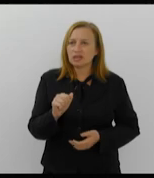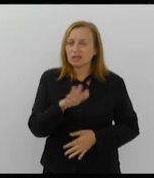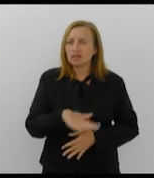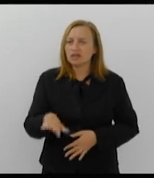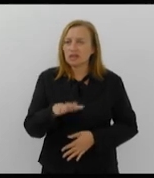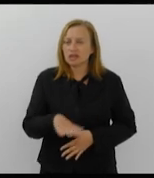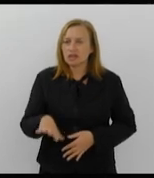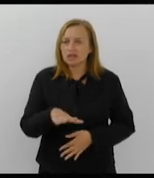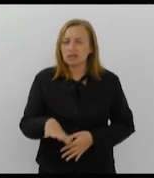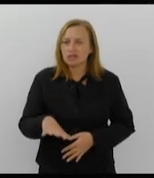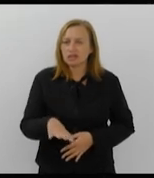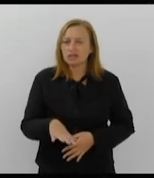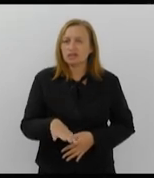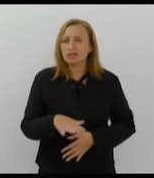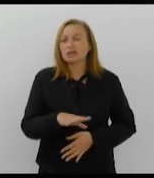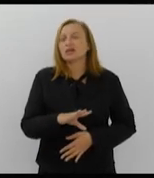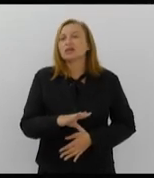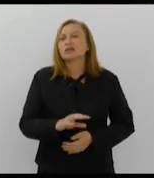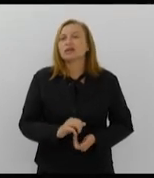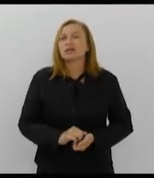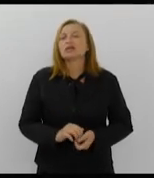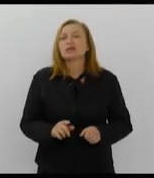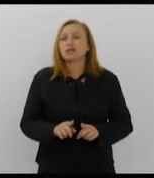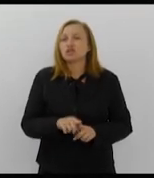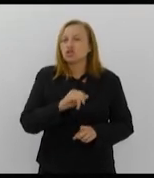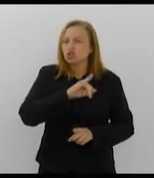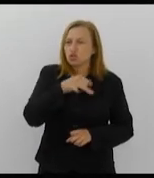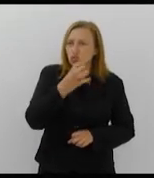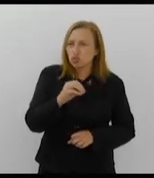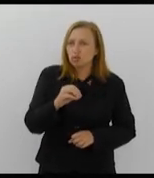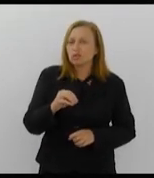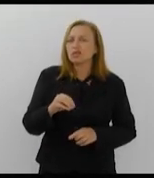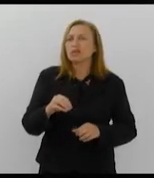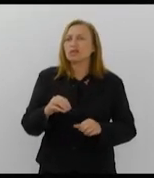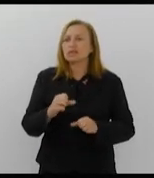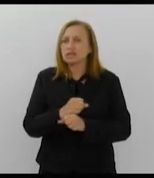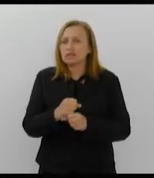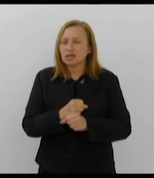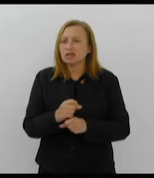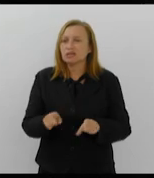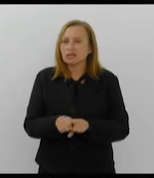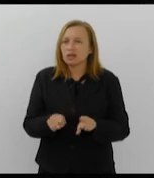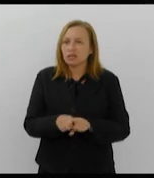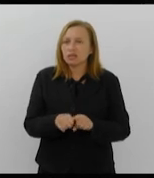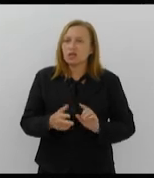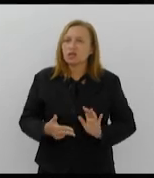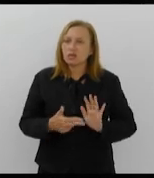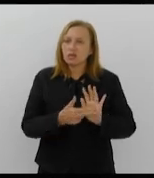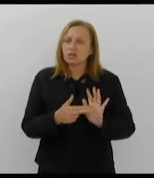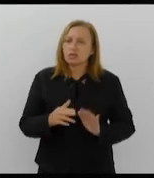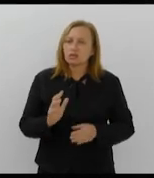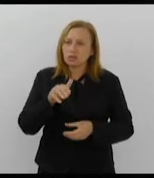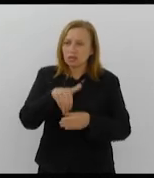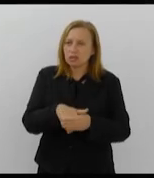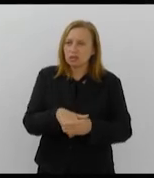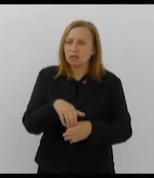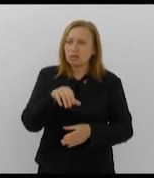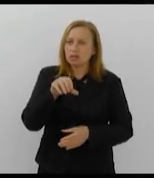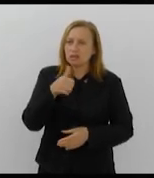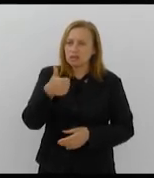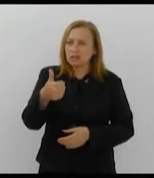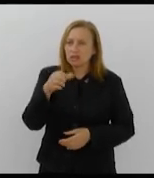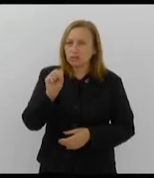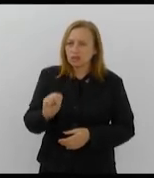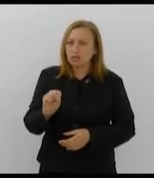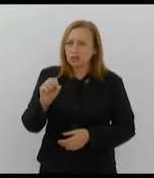como recentemente, em junho desse ano, assumi como juiz eleitoral a 187